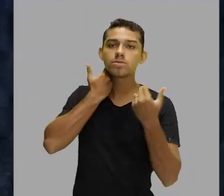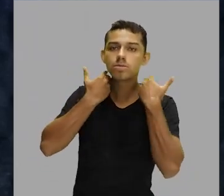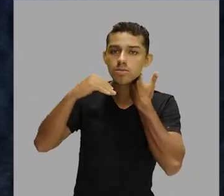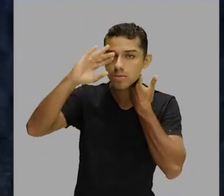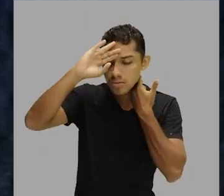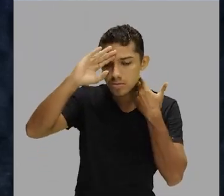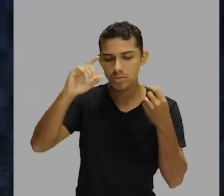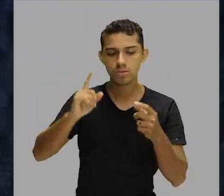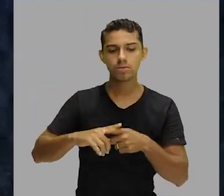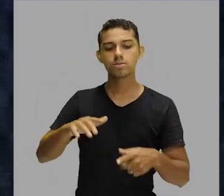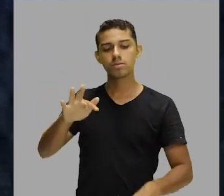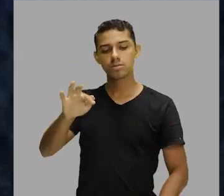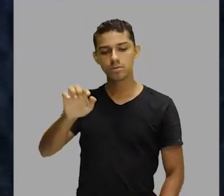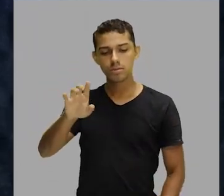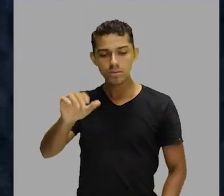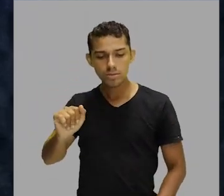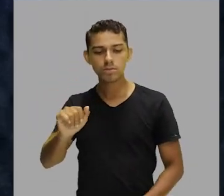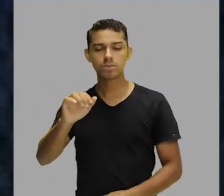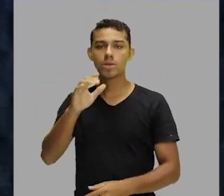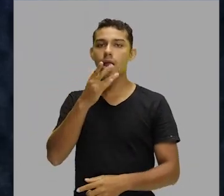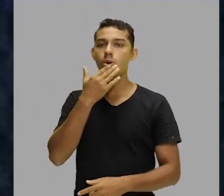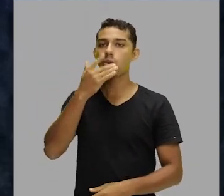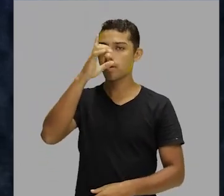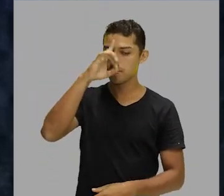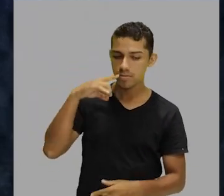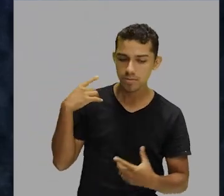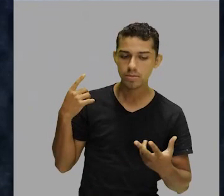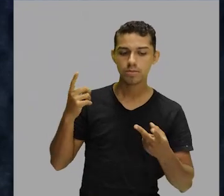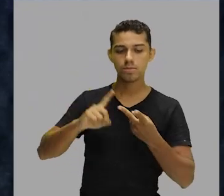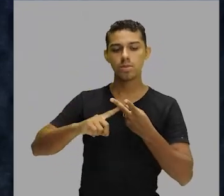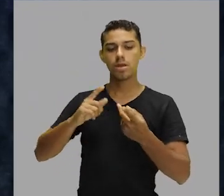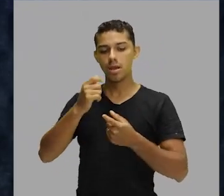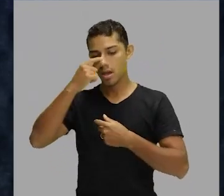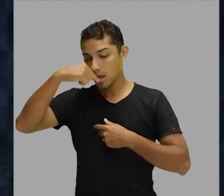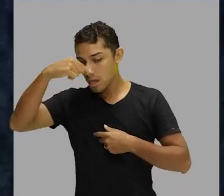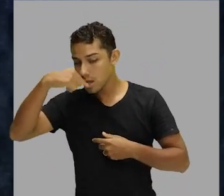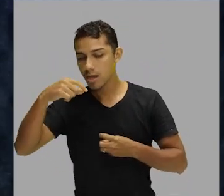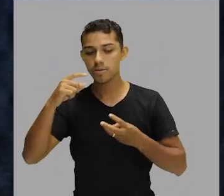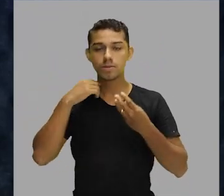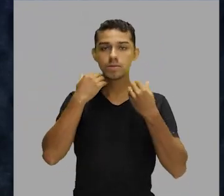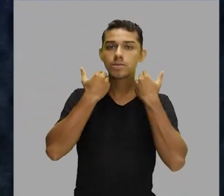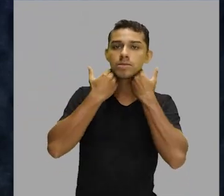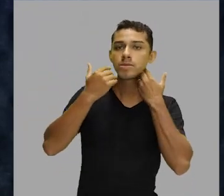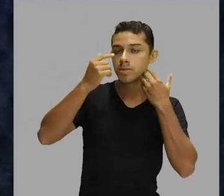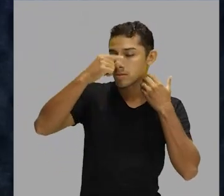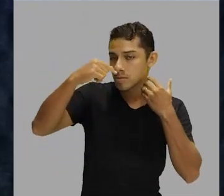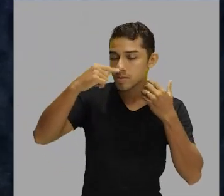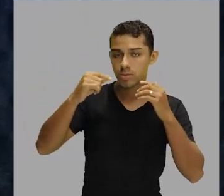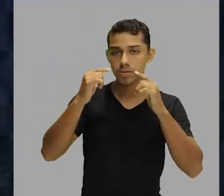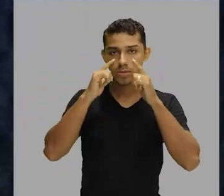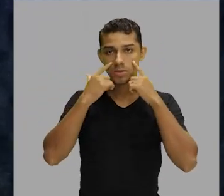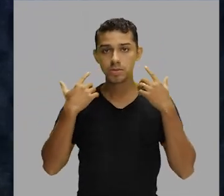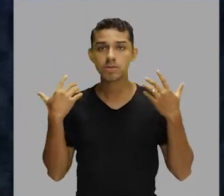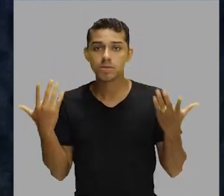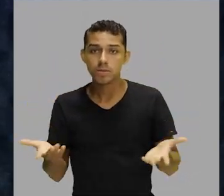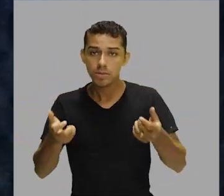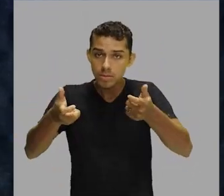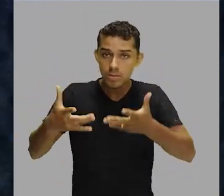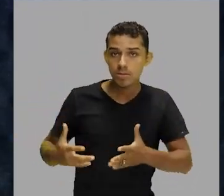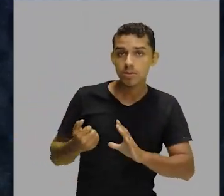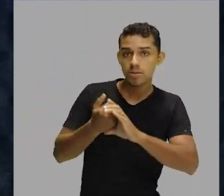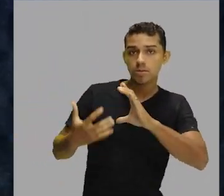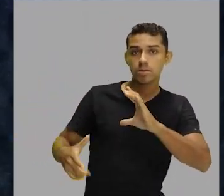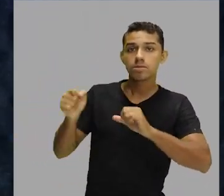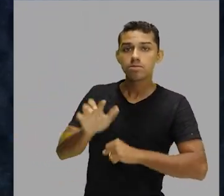gripe, resfriado. E aí nós vamos entender um pouco de algumas características relacionadas a cada uma, tá? Lembrando